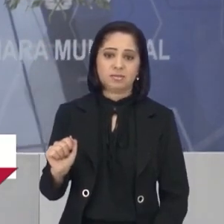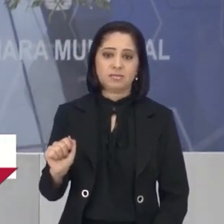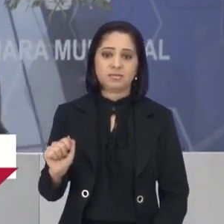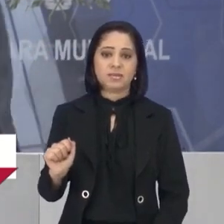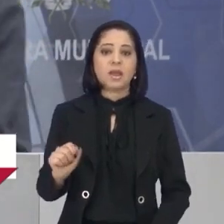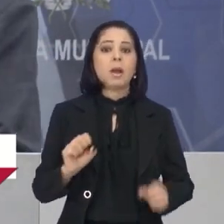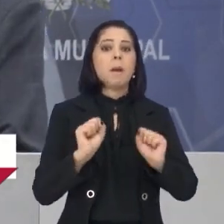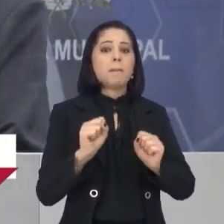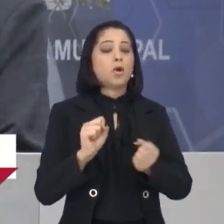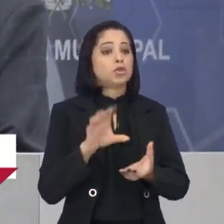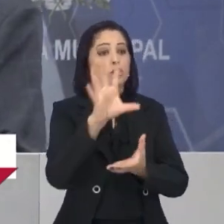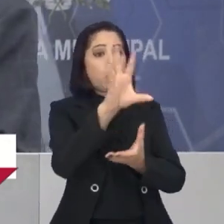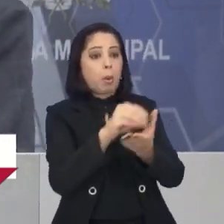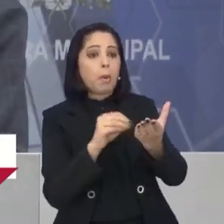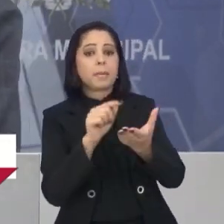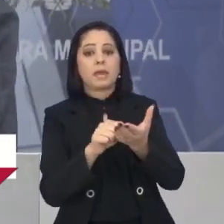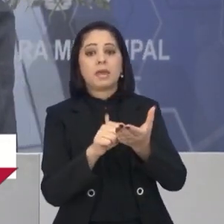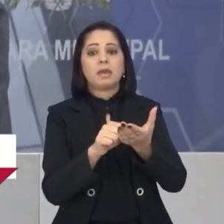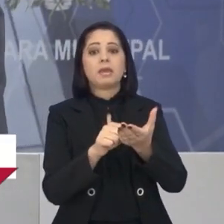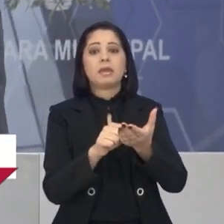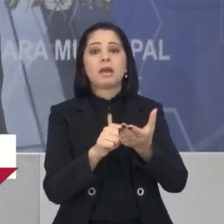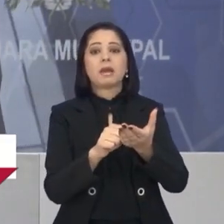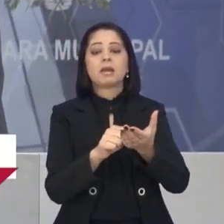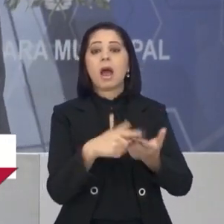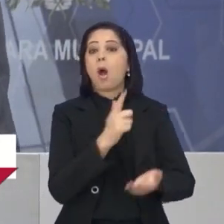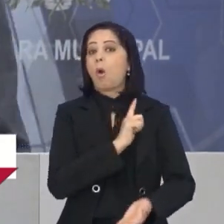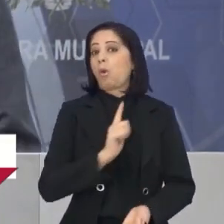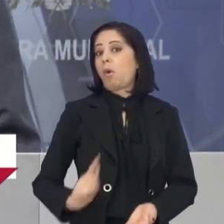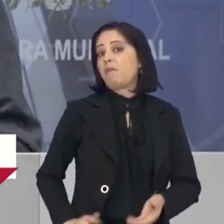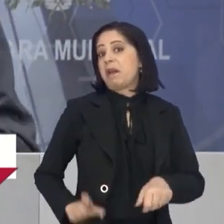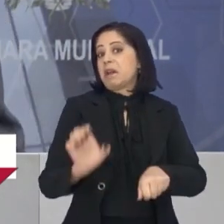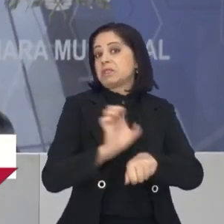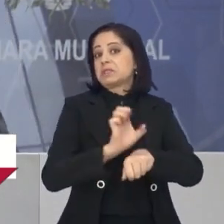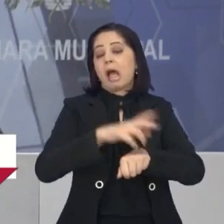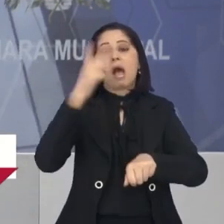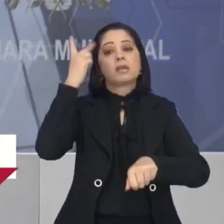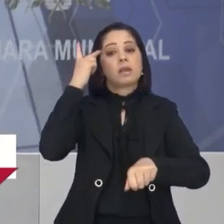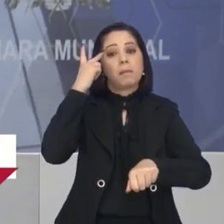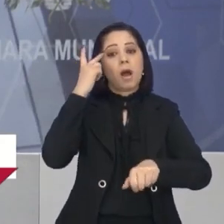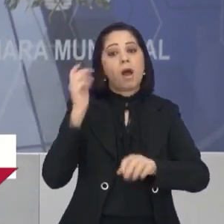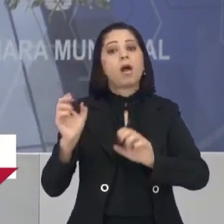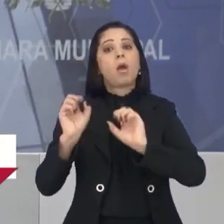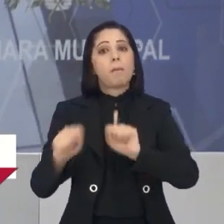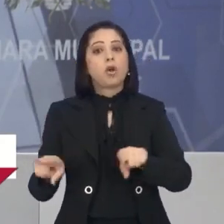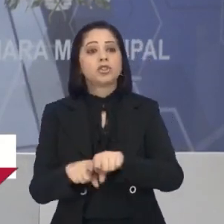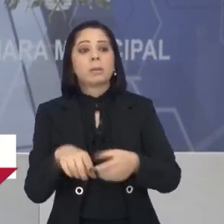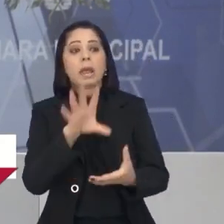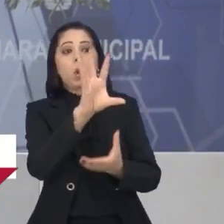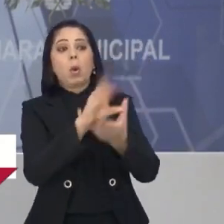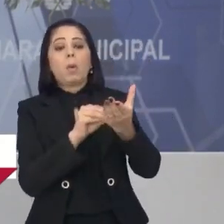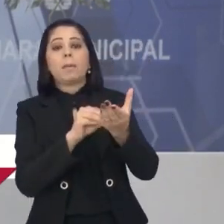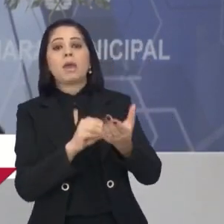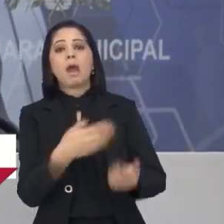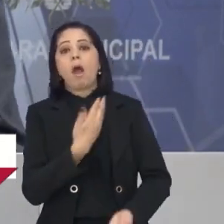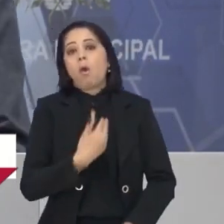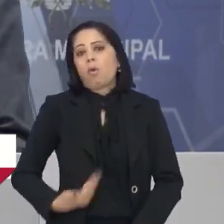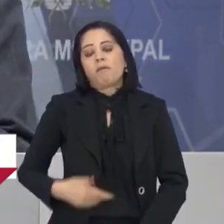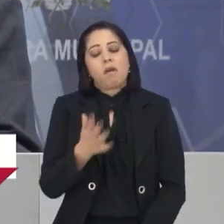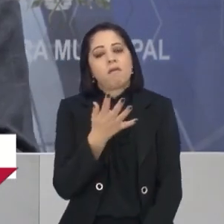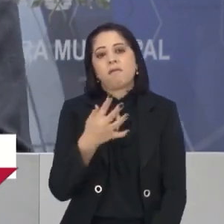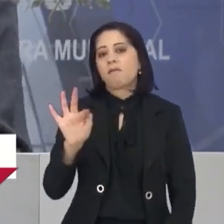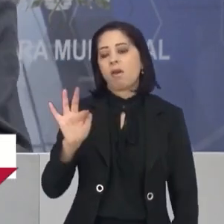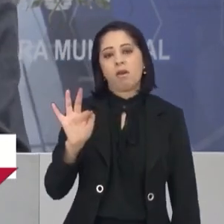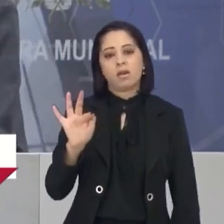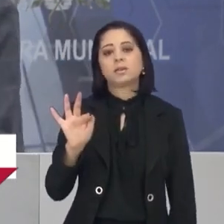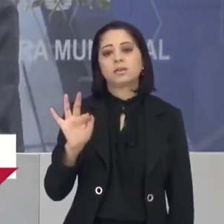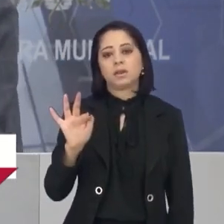dos Campos pode aderir a regulamentação do Governo do Estado de São Paulo aderir a do governo federal e tornar